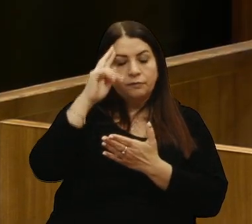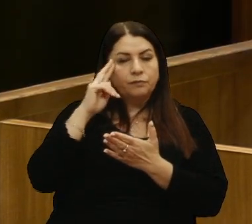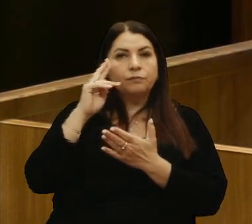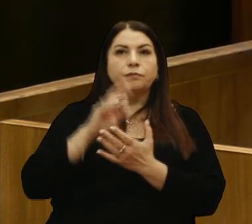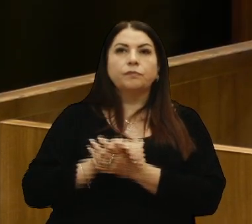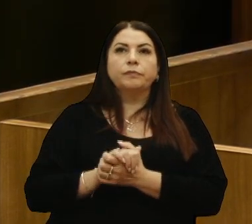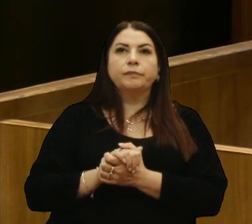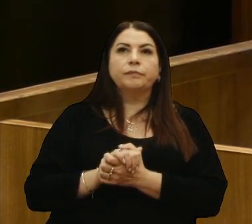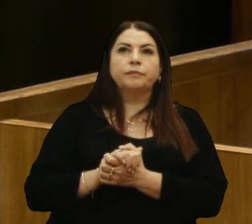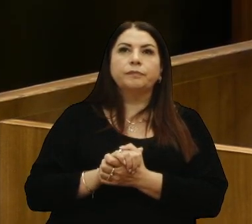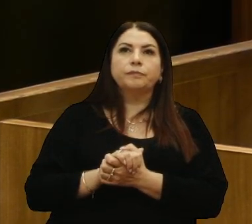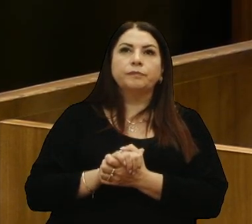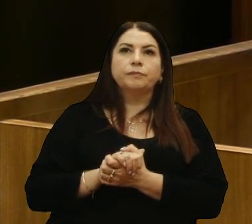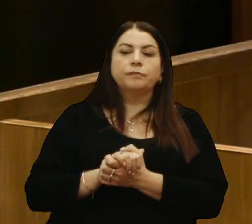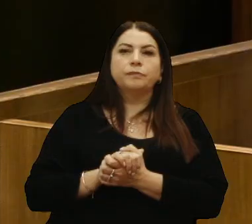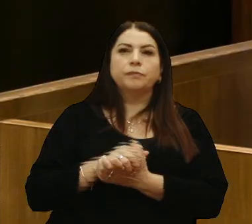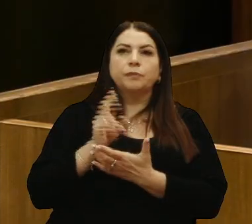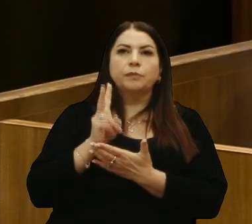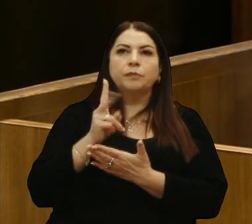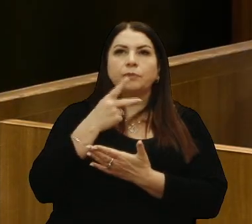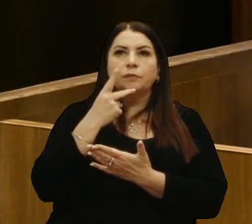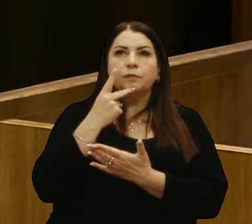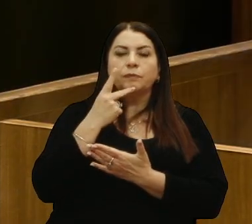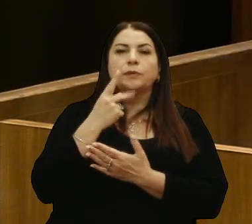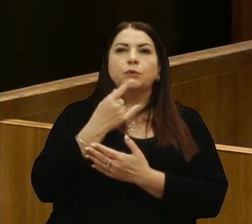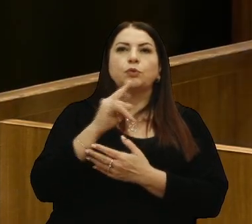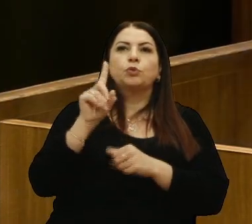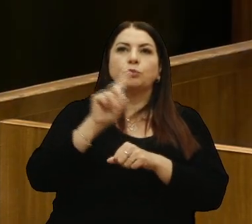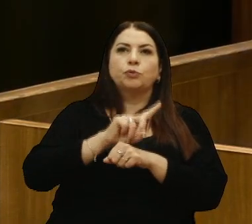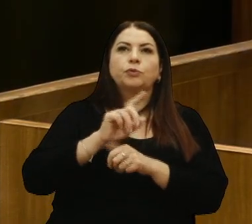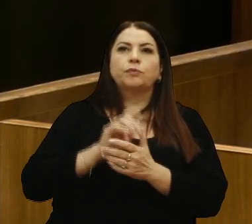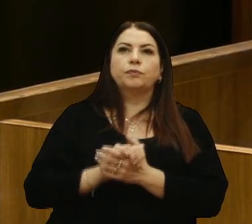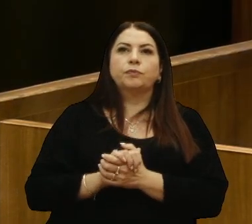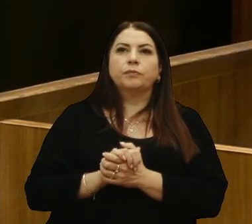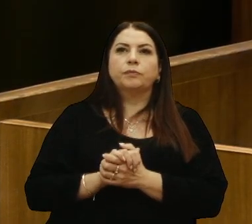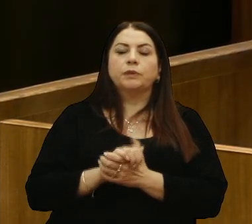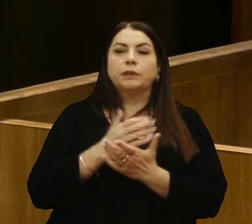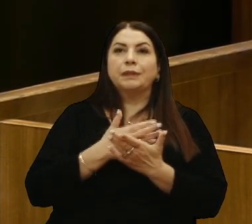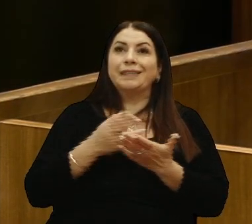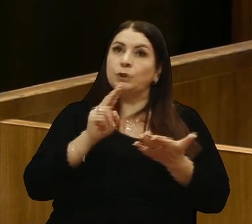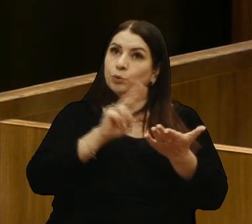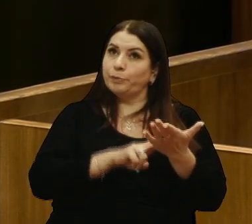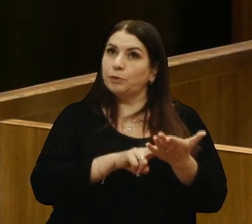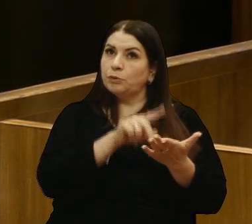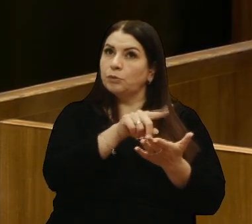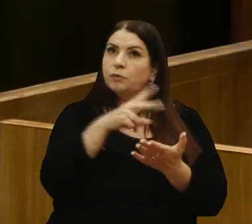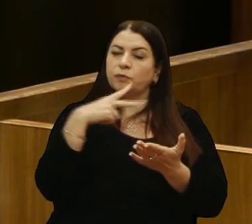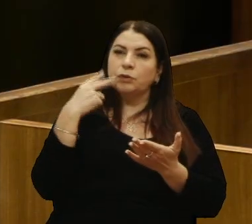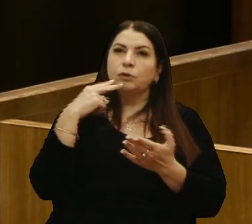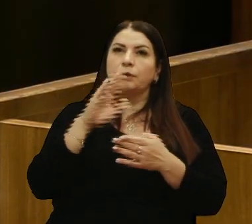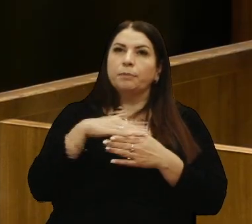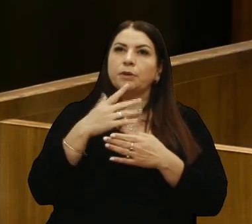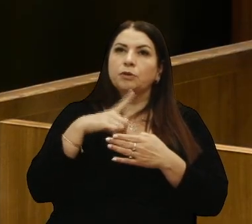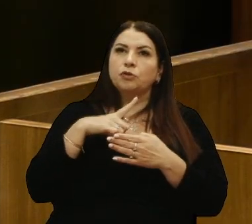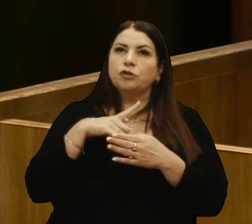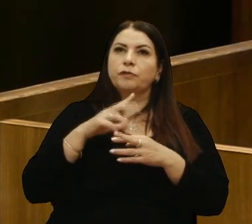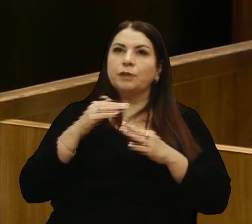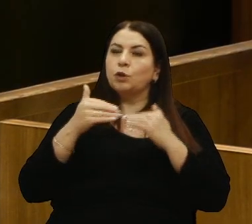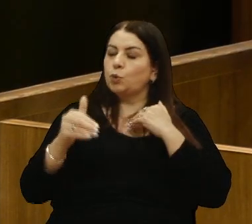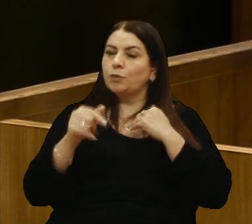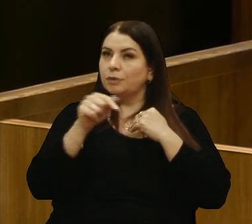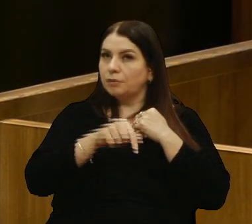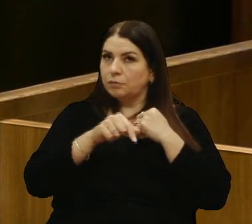Bueno. E eu sempre falo, tenho falado nos últimos dias, desde que ele assumiu, eu acho que é o vereador que eu mais tive divergência